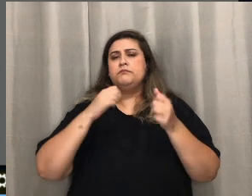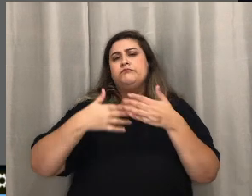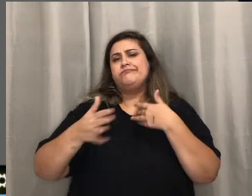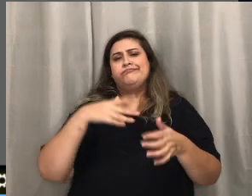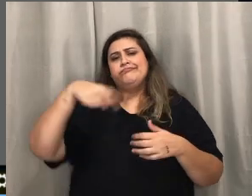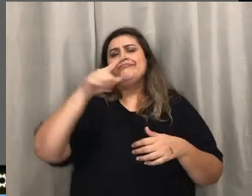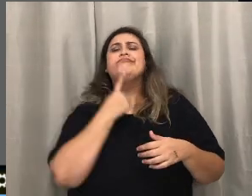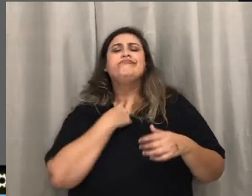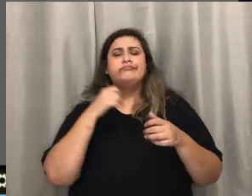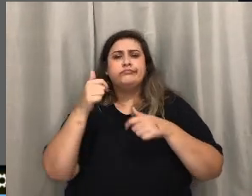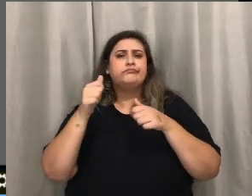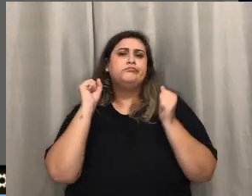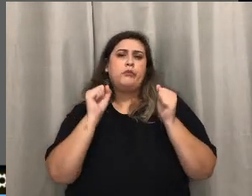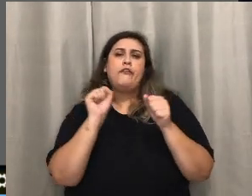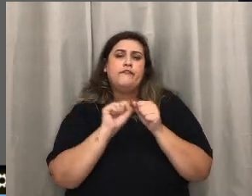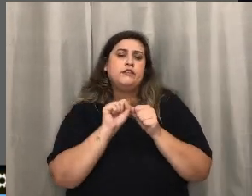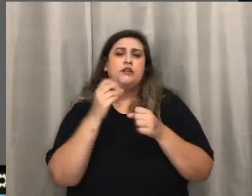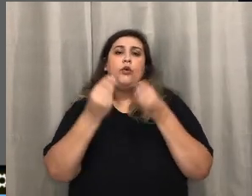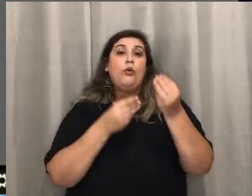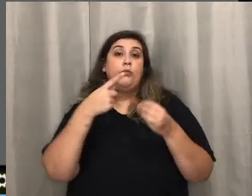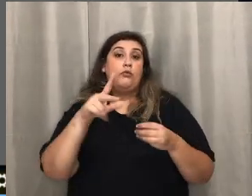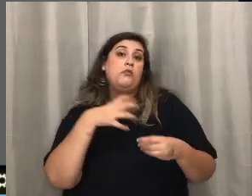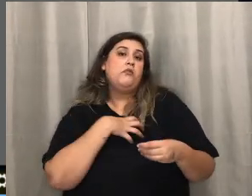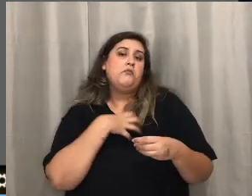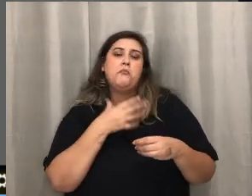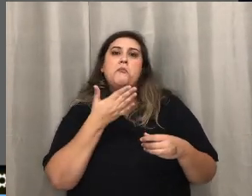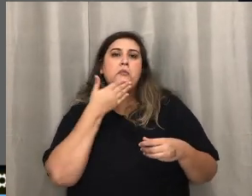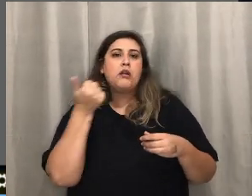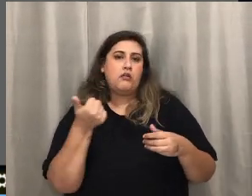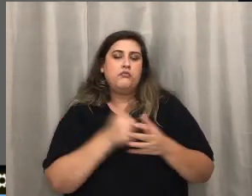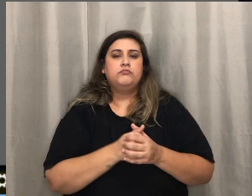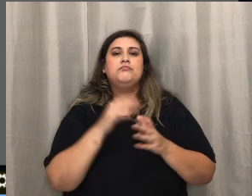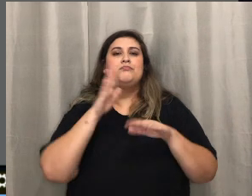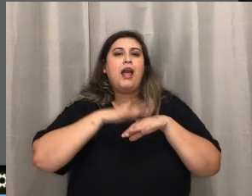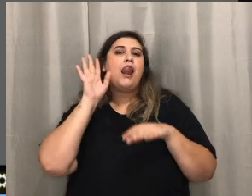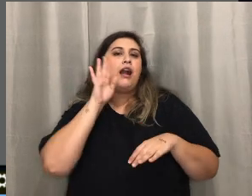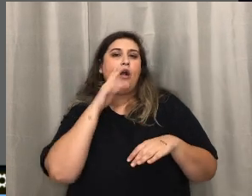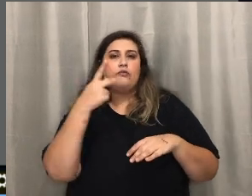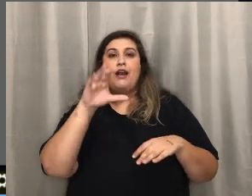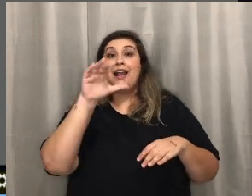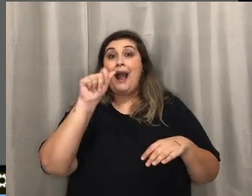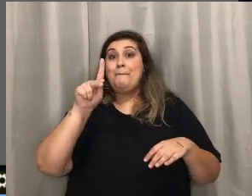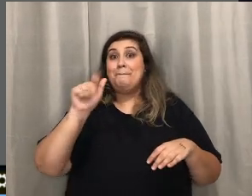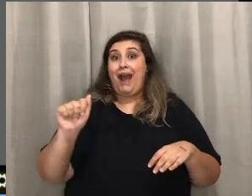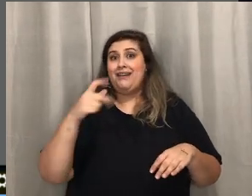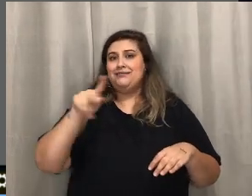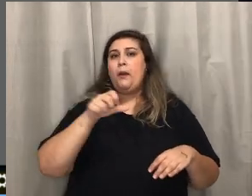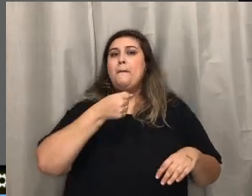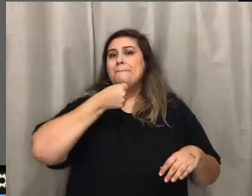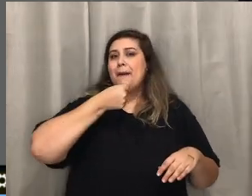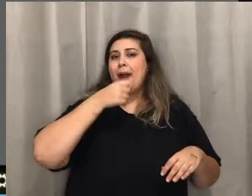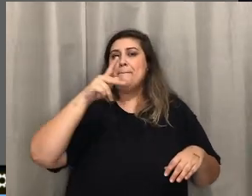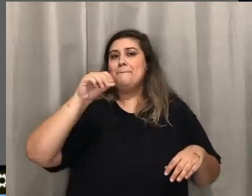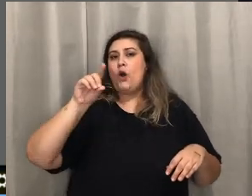Vocês vão trabalhando aqui, configurando da maneira que vocês achem mais legal a capa do seu podcast. Eu vou clicar